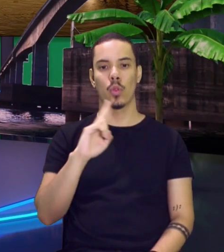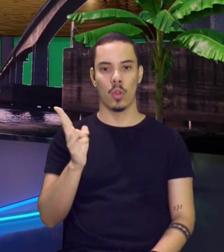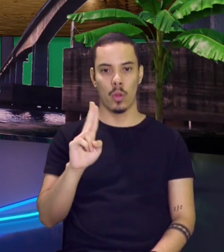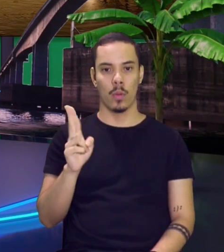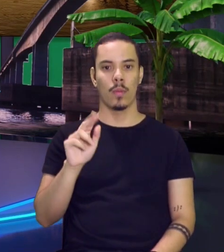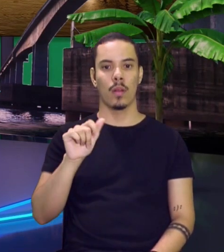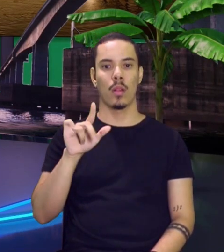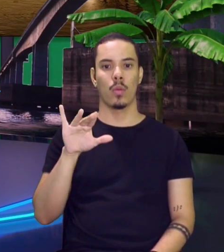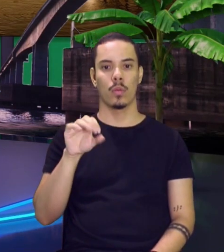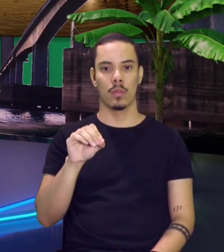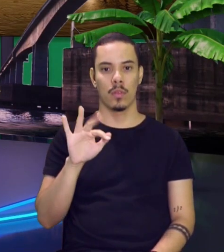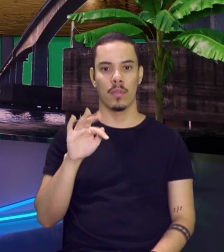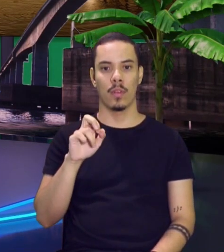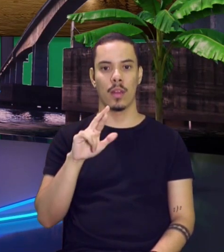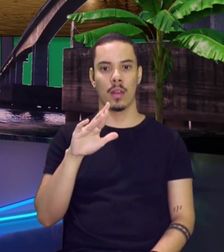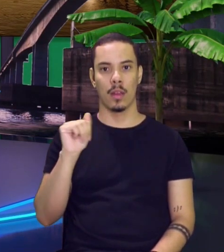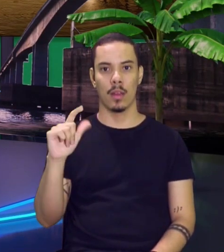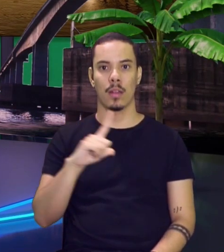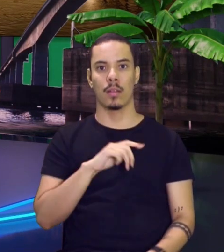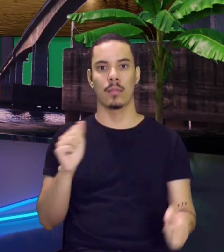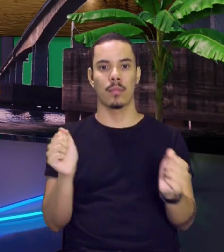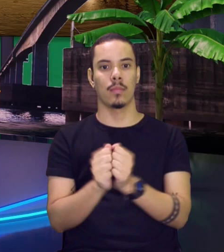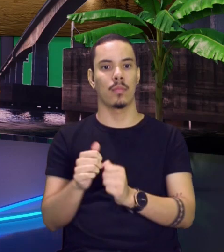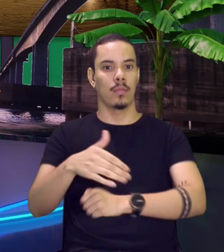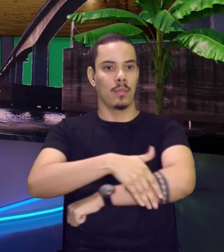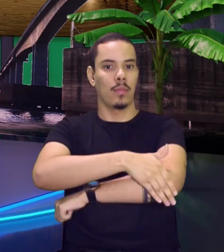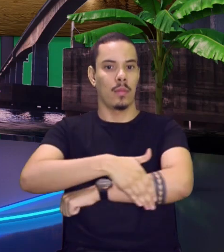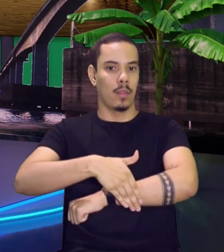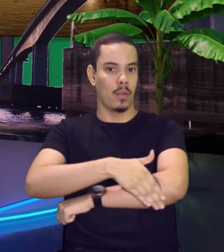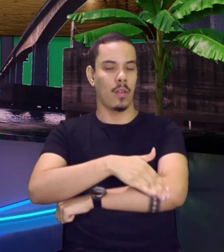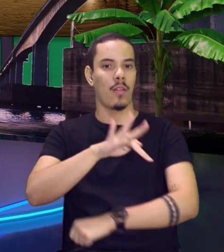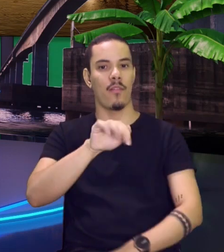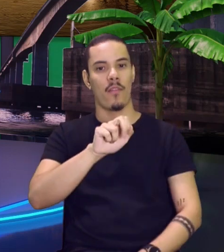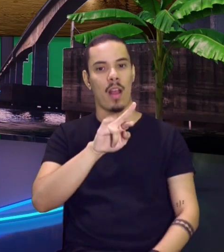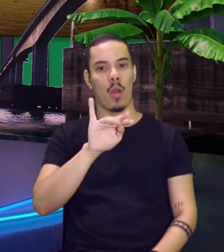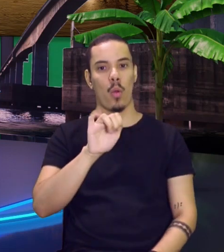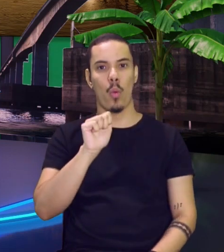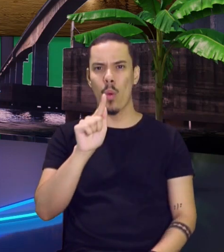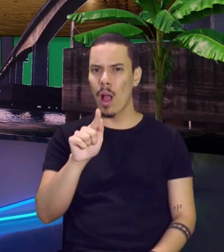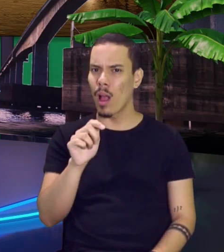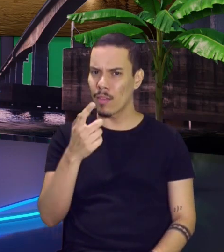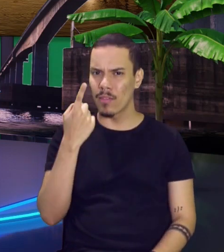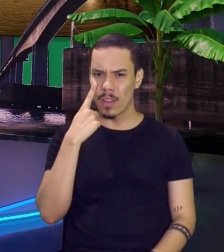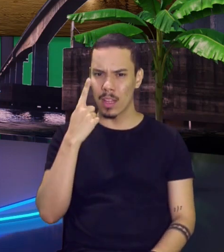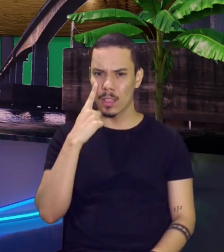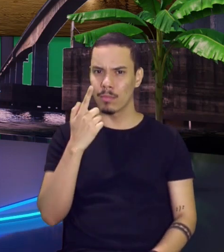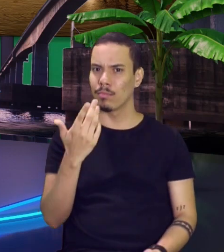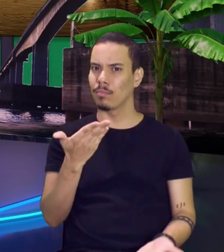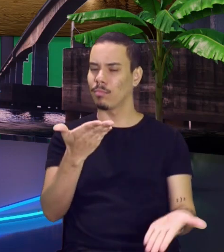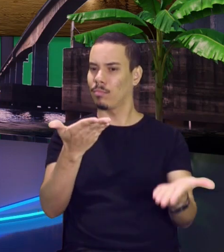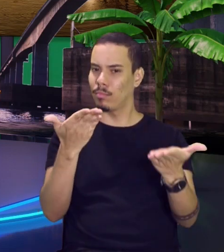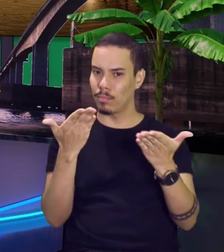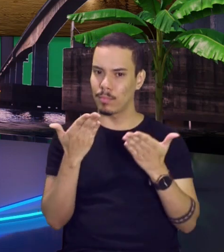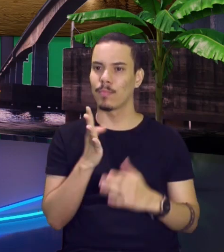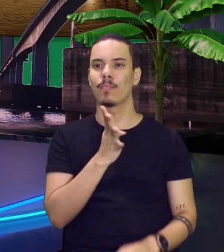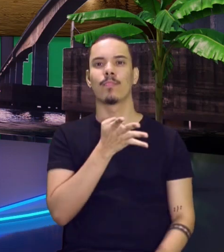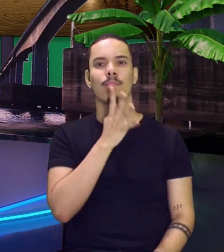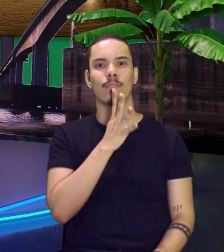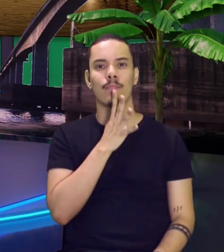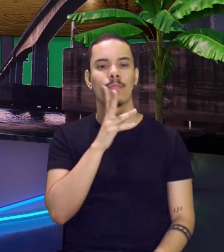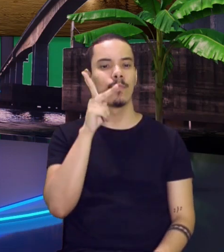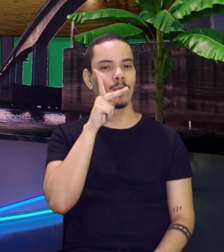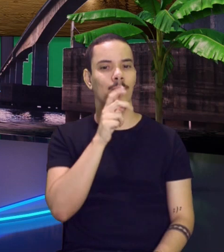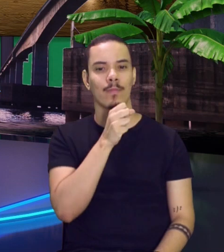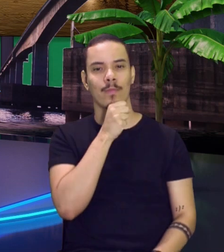ao lado passa uma avenida chamada Avenida Farquhar. Olha como você está sendo convidado para vir conhecer Porto